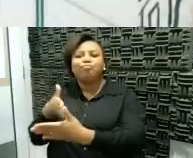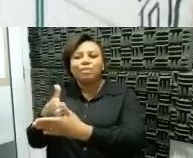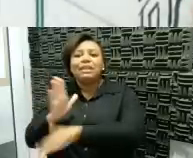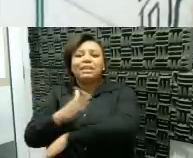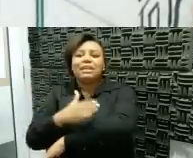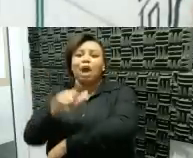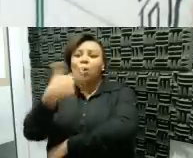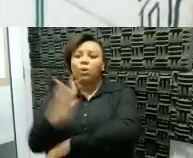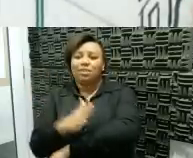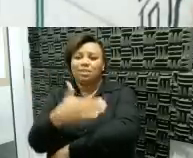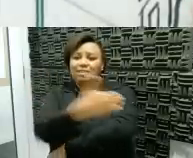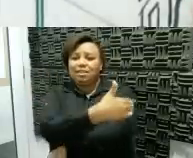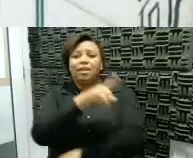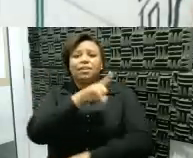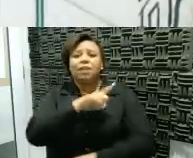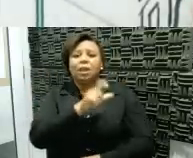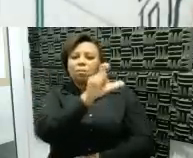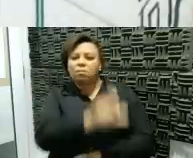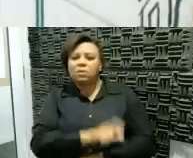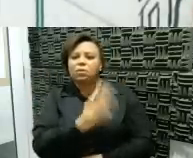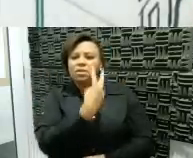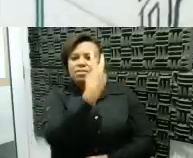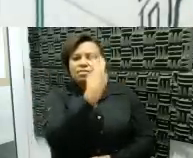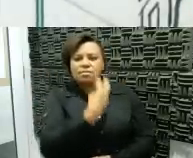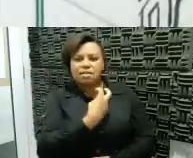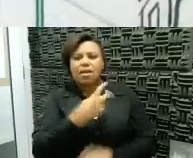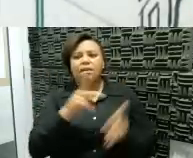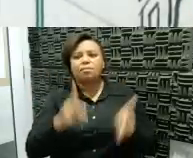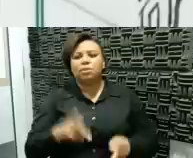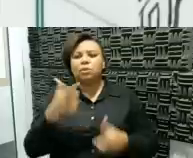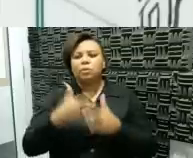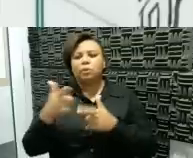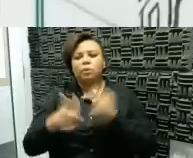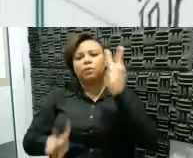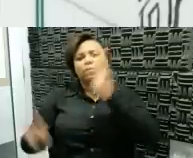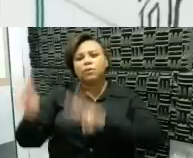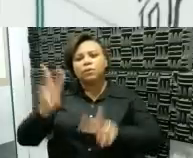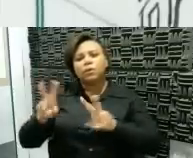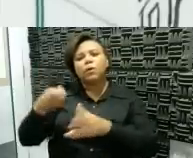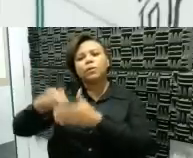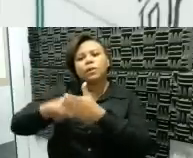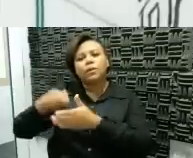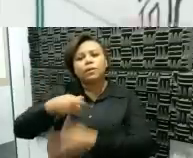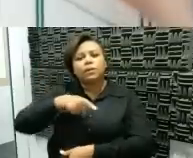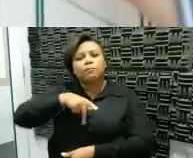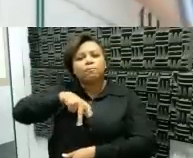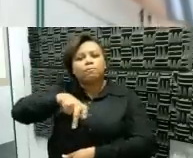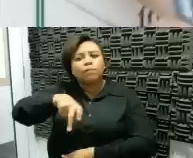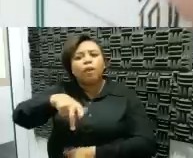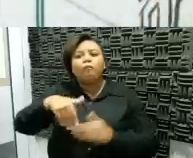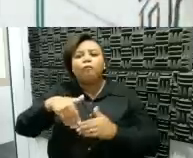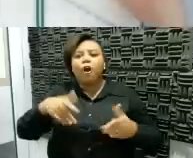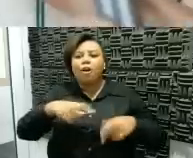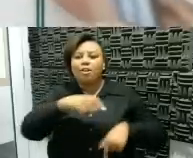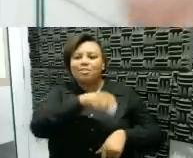pessoa eh cega né uma pessoa com deficiência visual que tá tentando atravessar a rua fora da faixa de segurança Exatamente